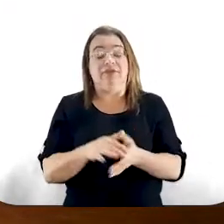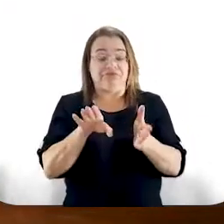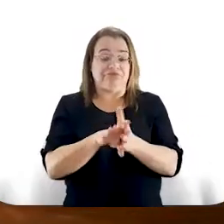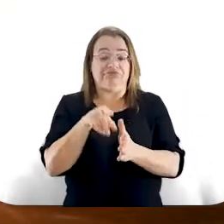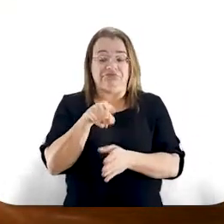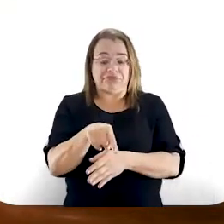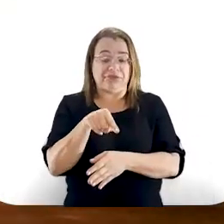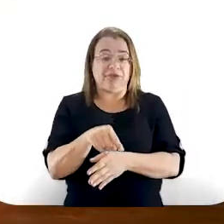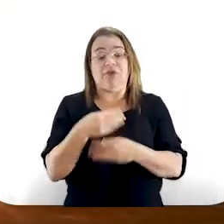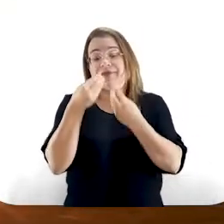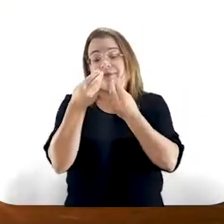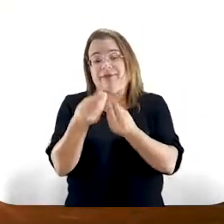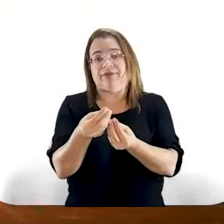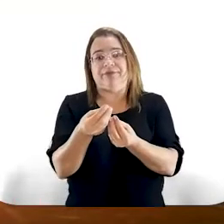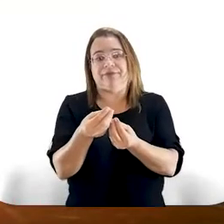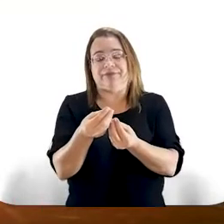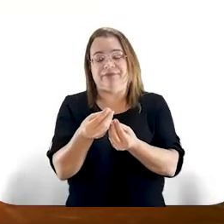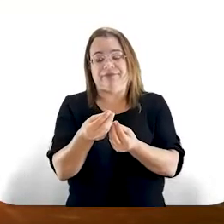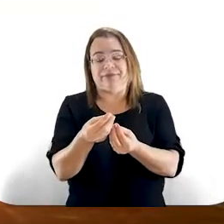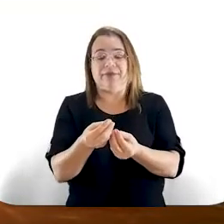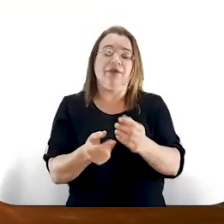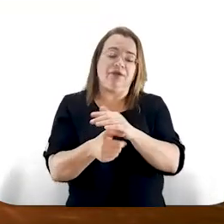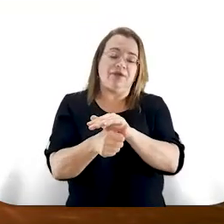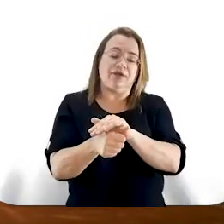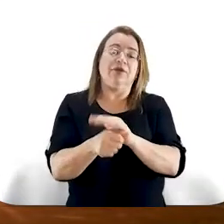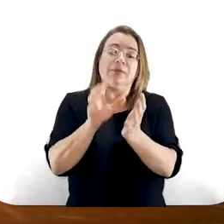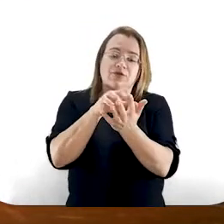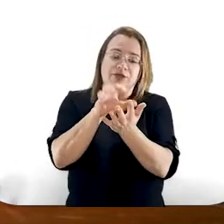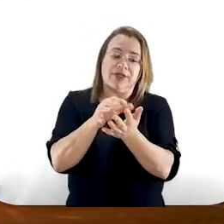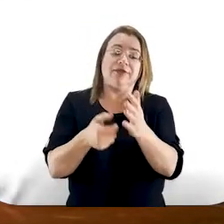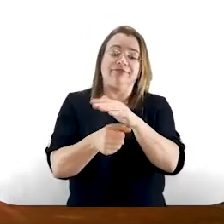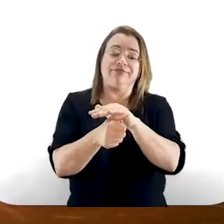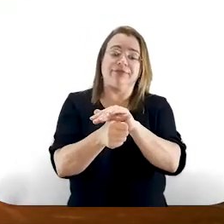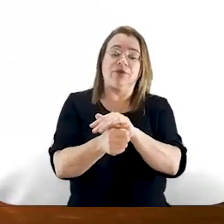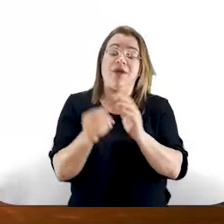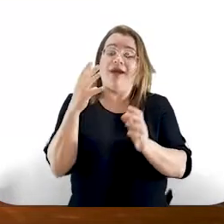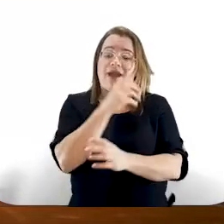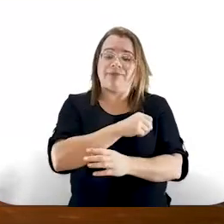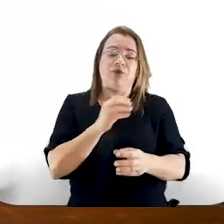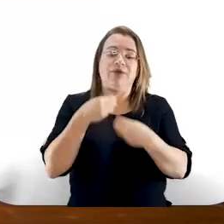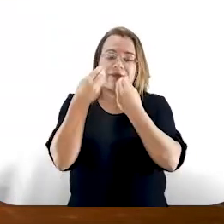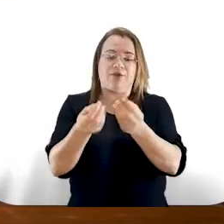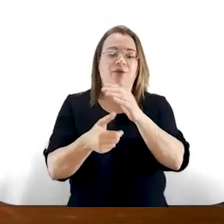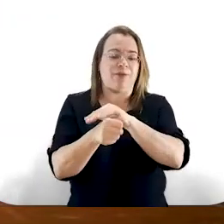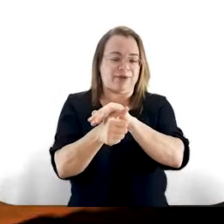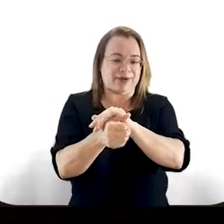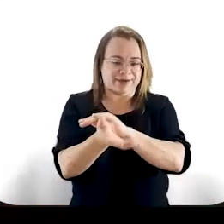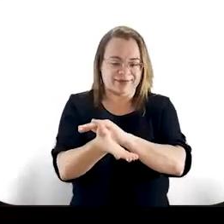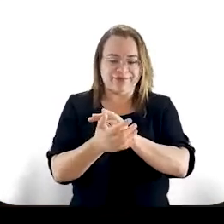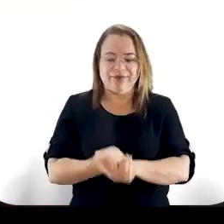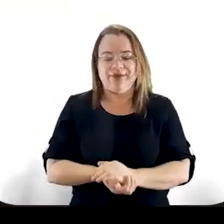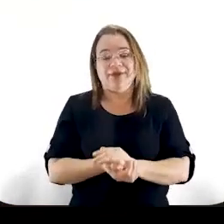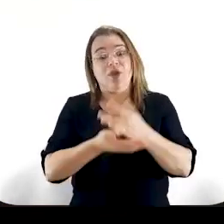Chegando aqui, entregou para o jacaré, que o jacaré, mais que depressa, entregou para o cágado.